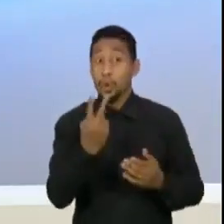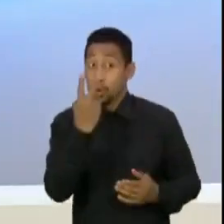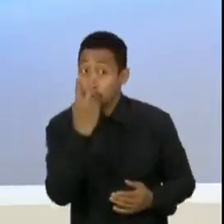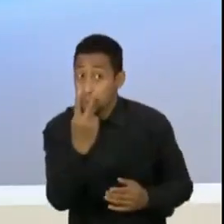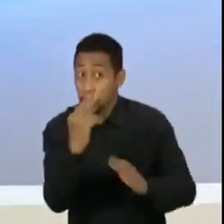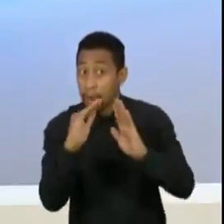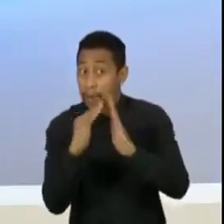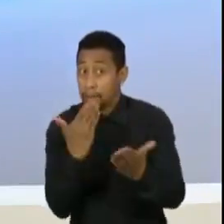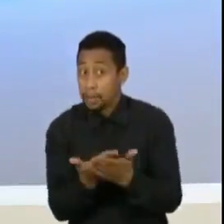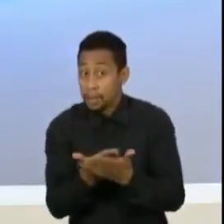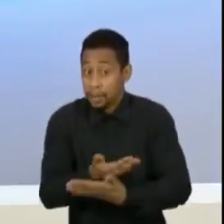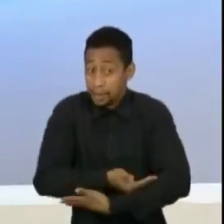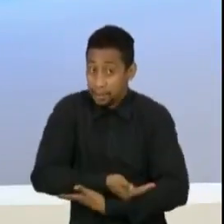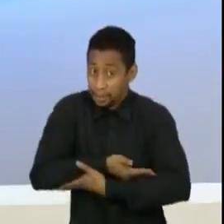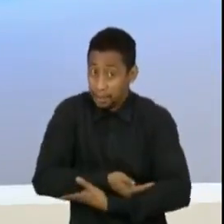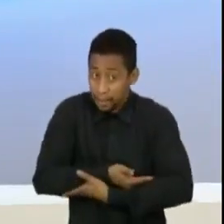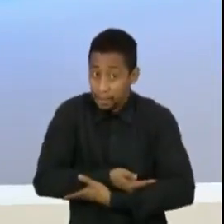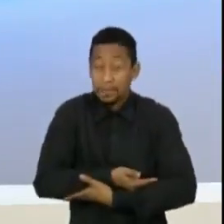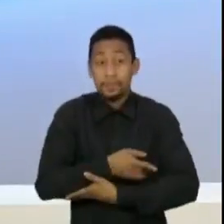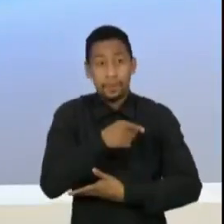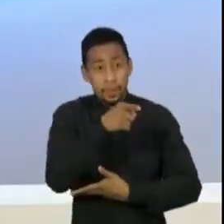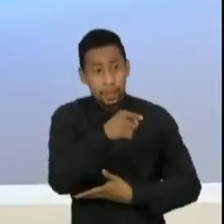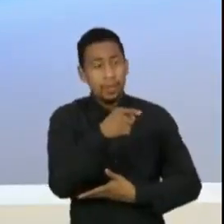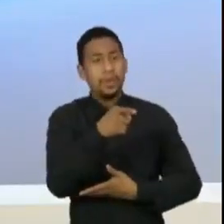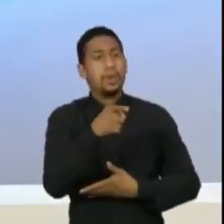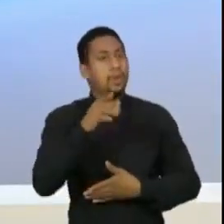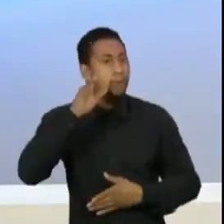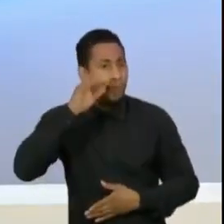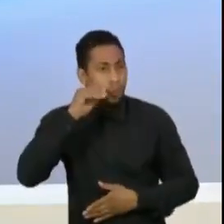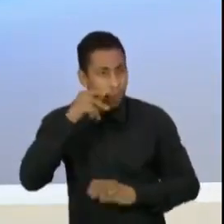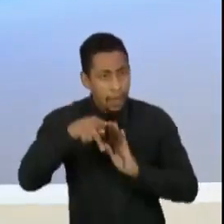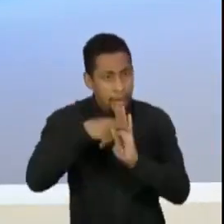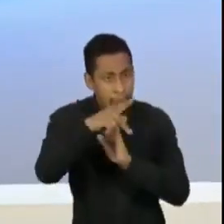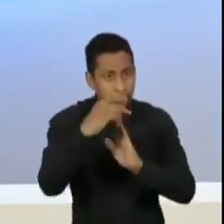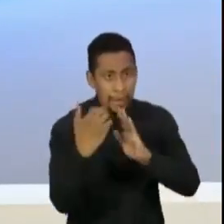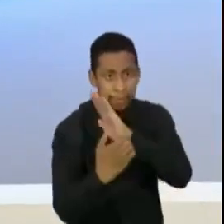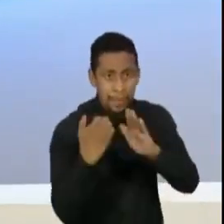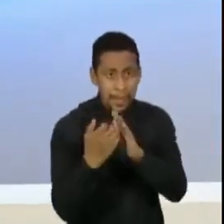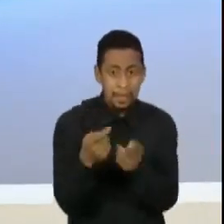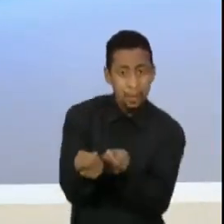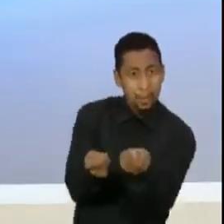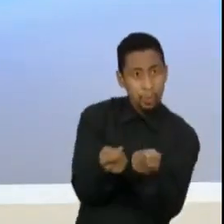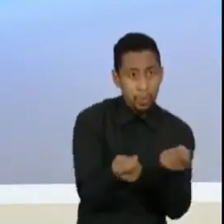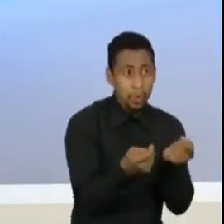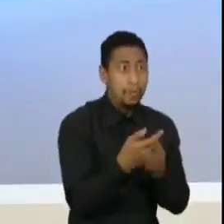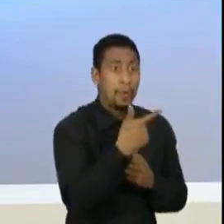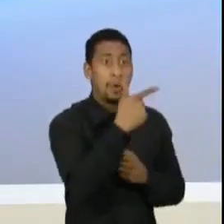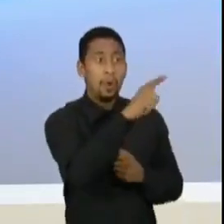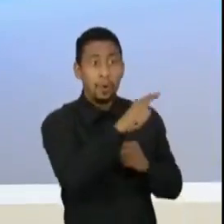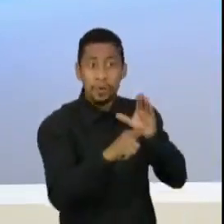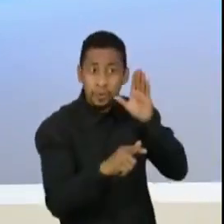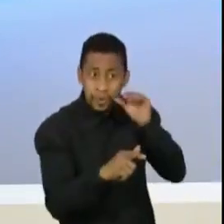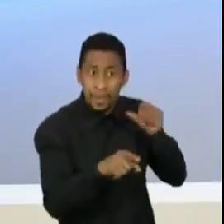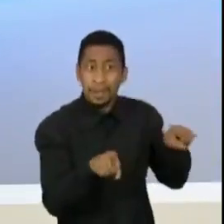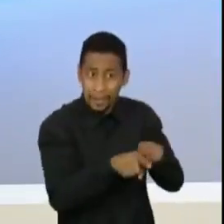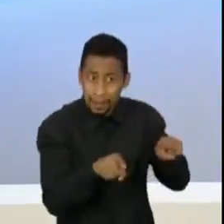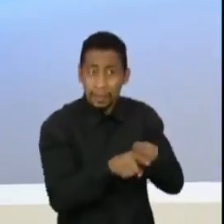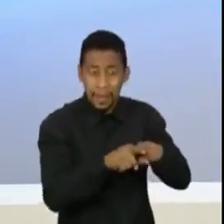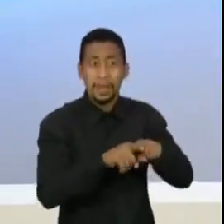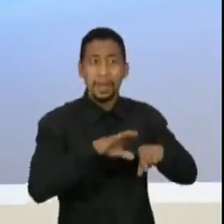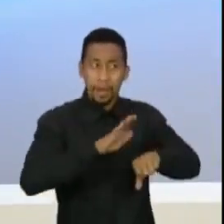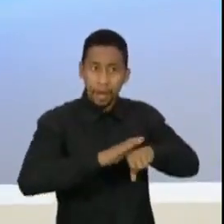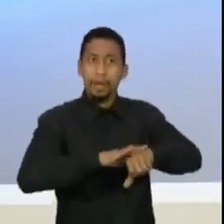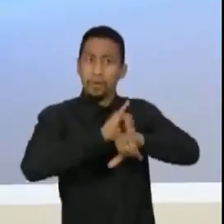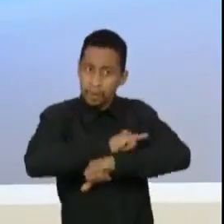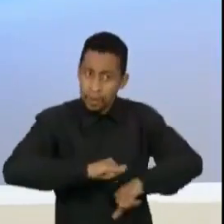entidades que um era uma completa uma funcionária do Senhor da sua empresa uma outra entidade que era controlado por uma funcionária do Senhor que fez